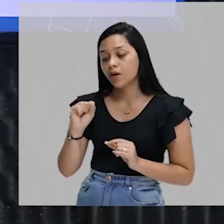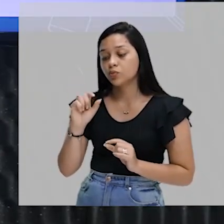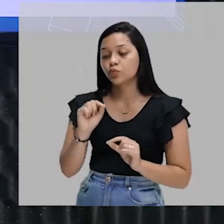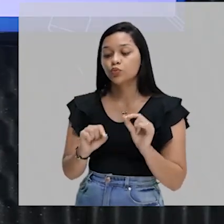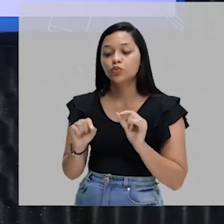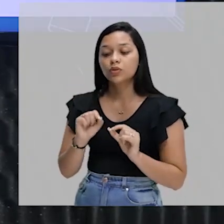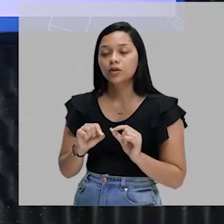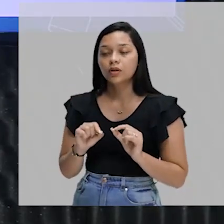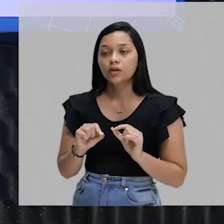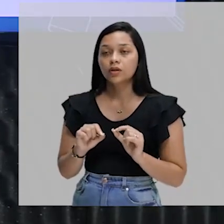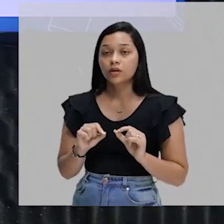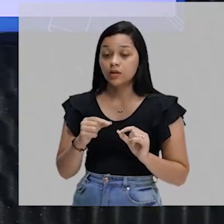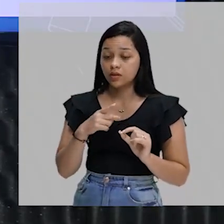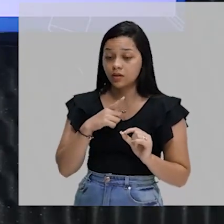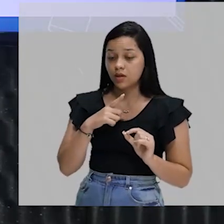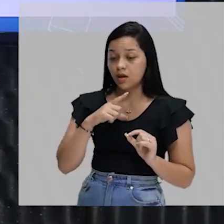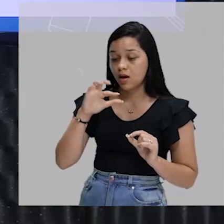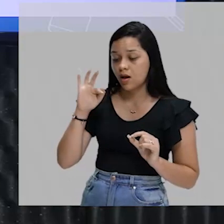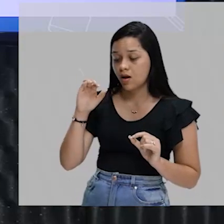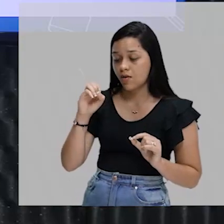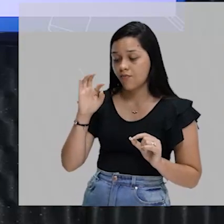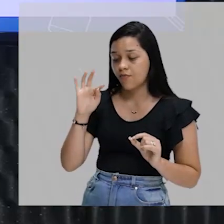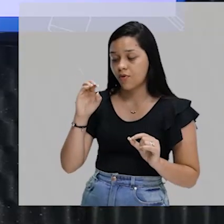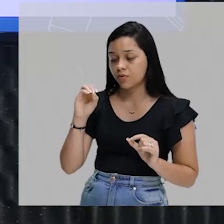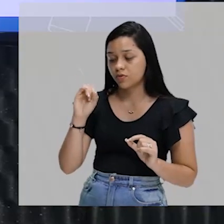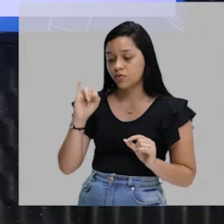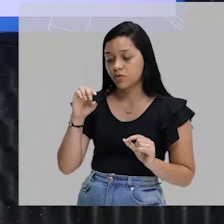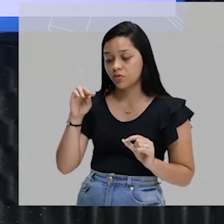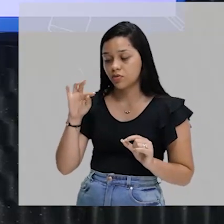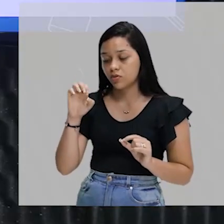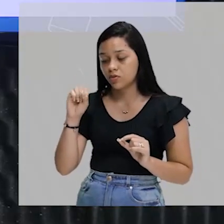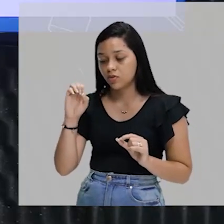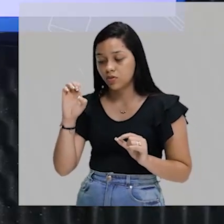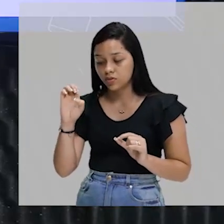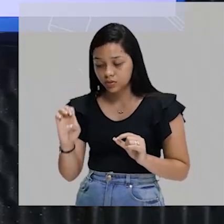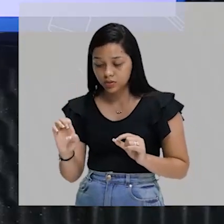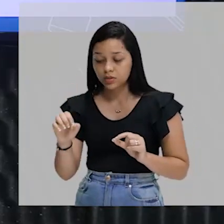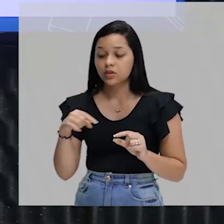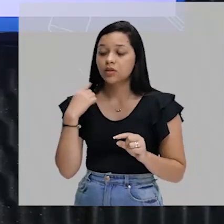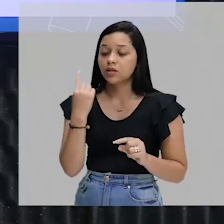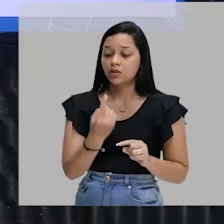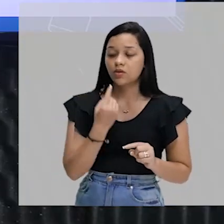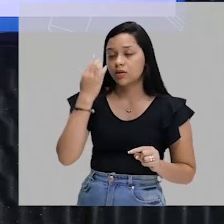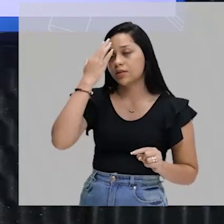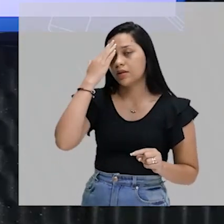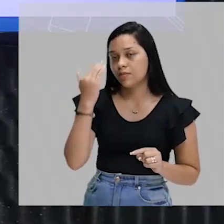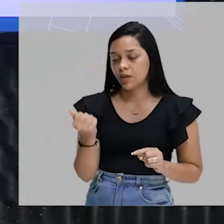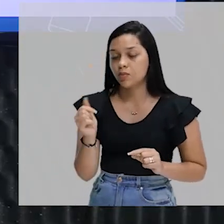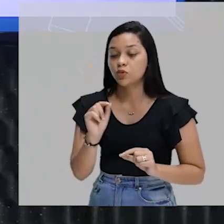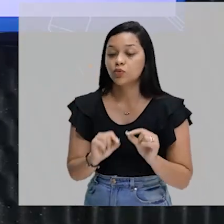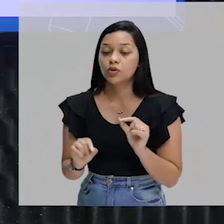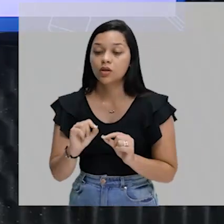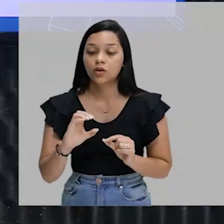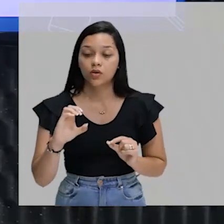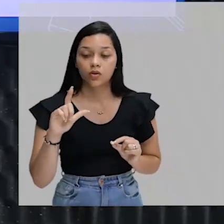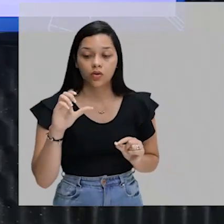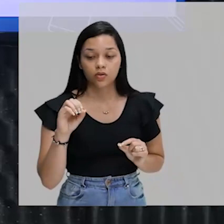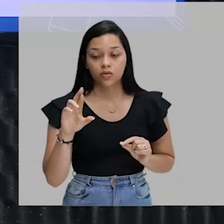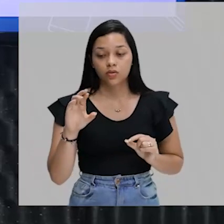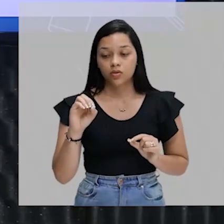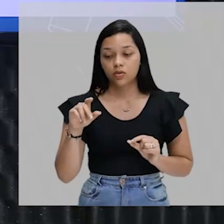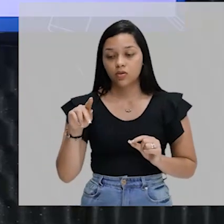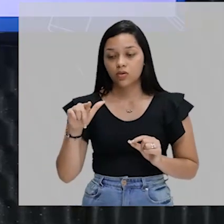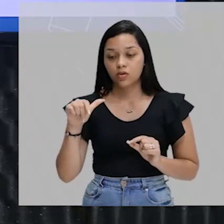organelas que fazem a fotossíntese, certo? E nós sabemos que os cloroplastos